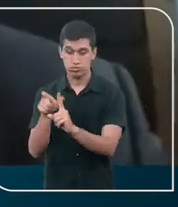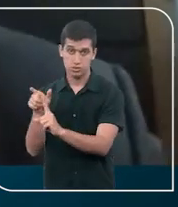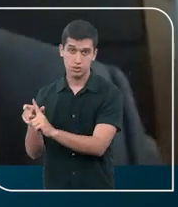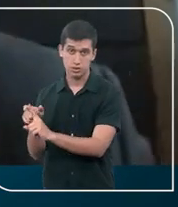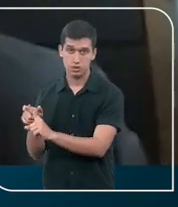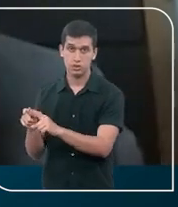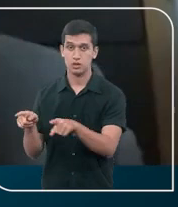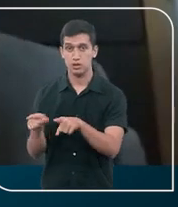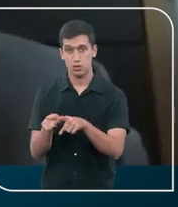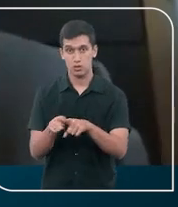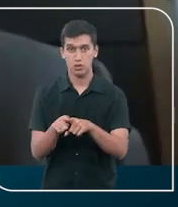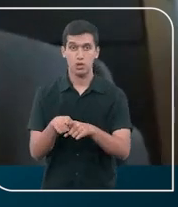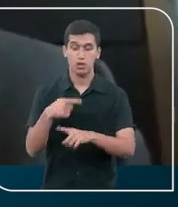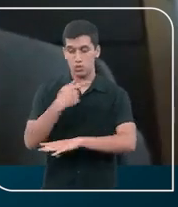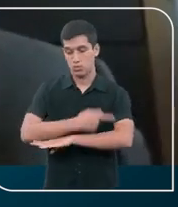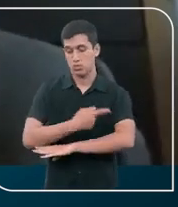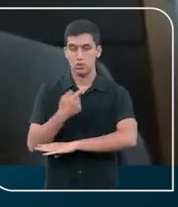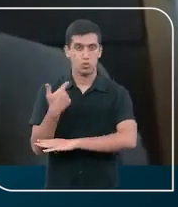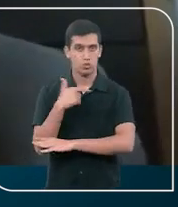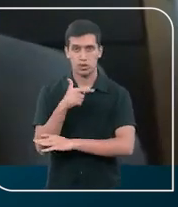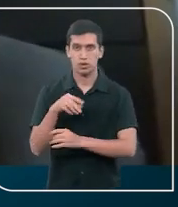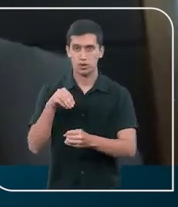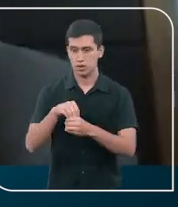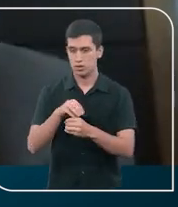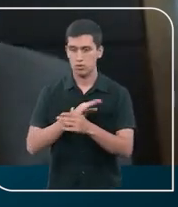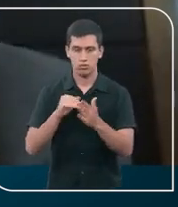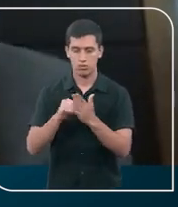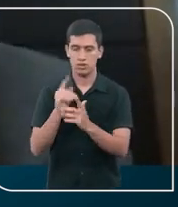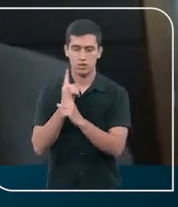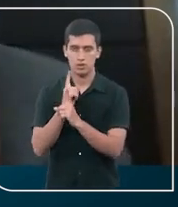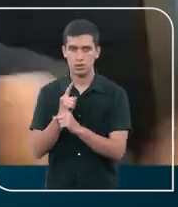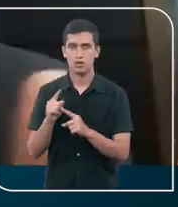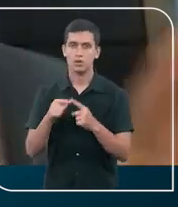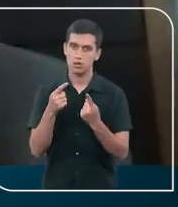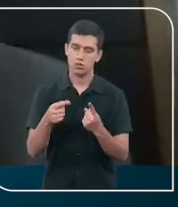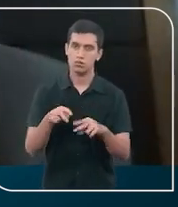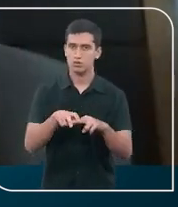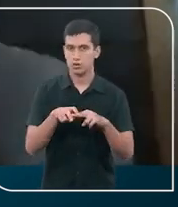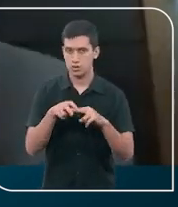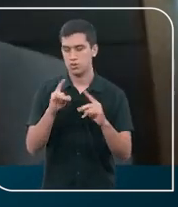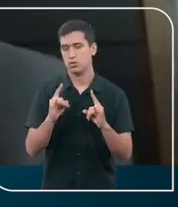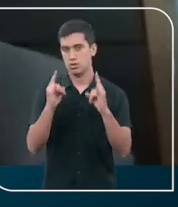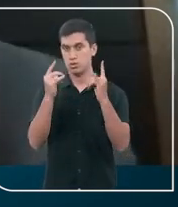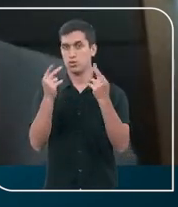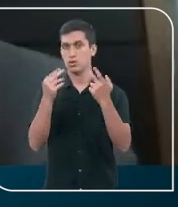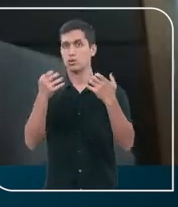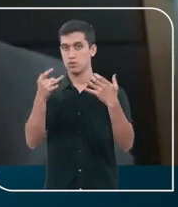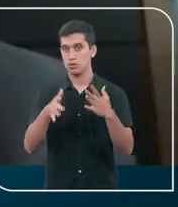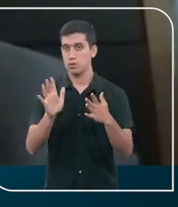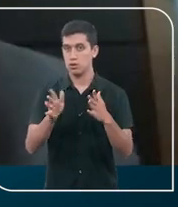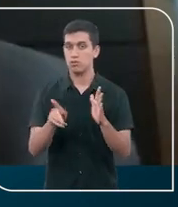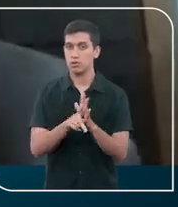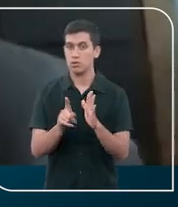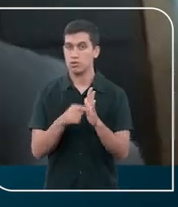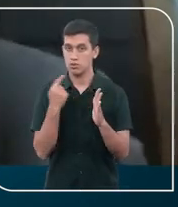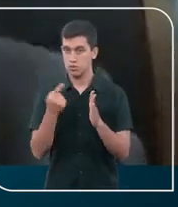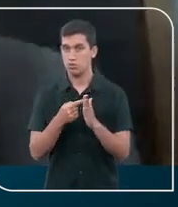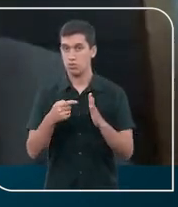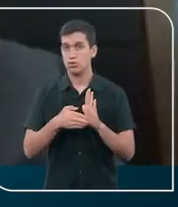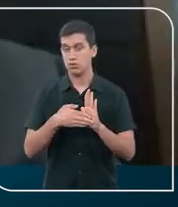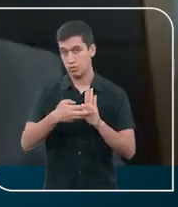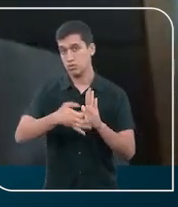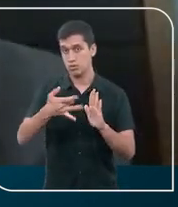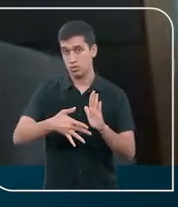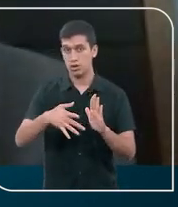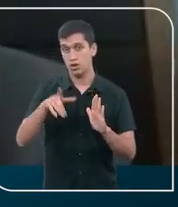está no rol dos entes personificados. Portanto, o condomínio como foi dito aí pela nossa apresentadora, é um ente despersonificado, mas